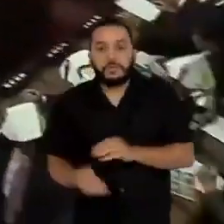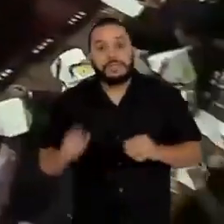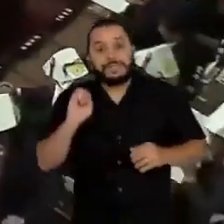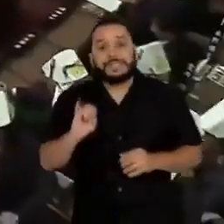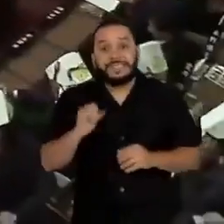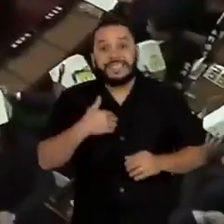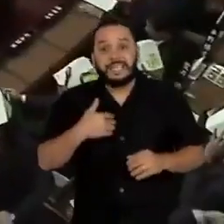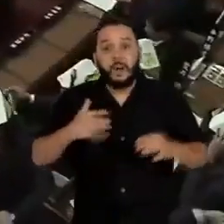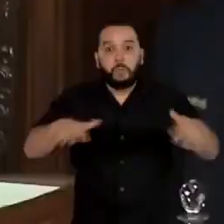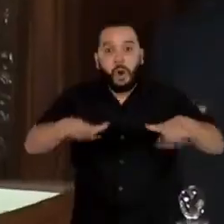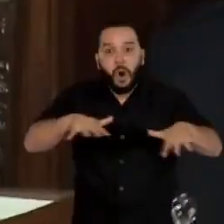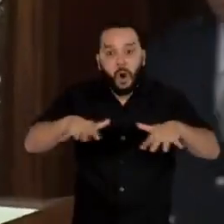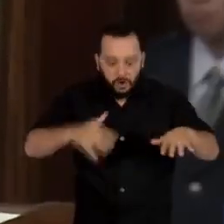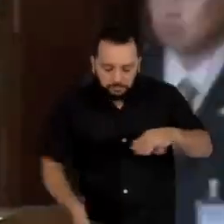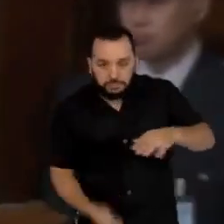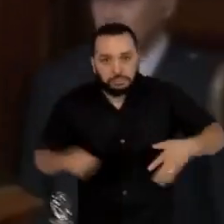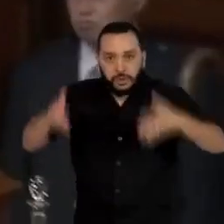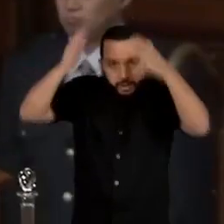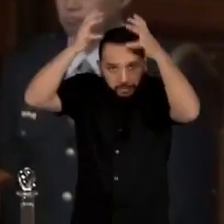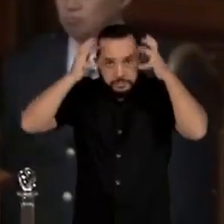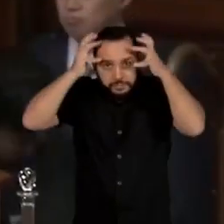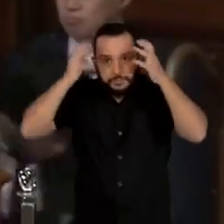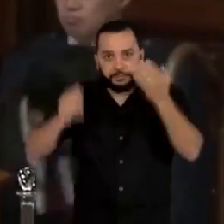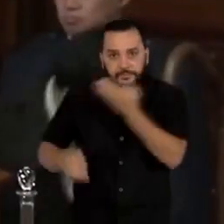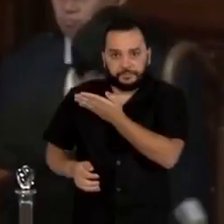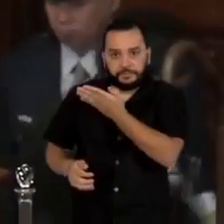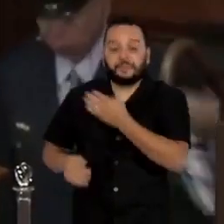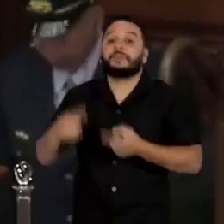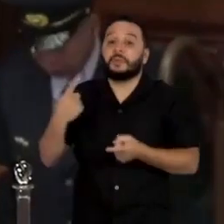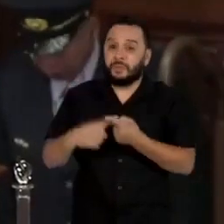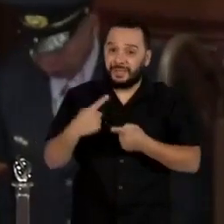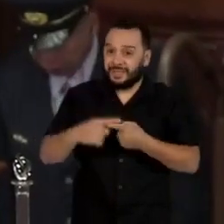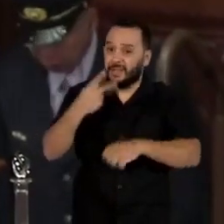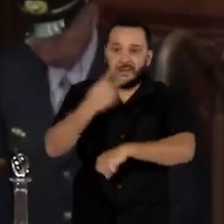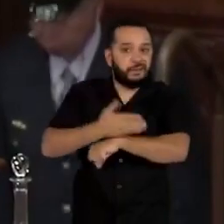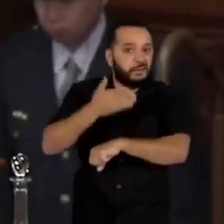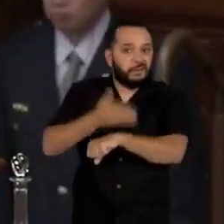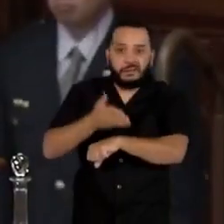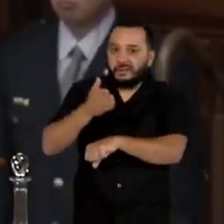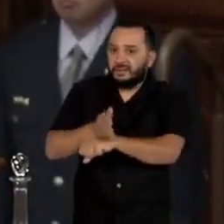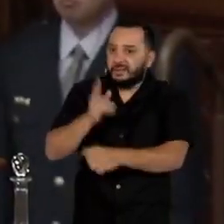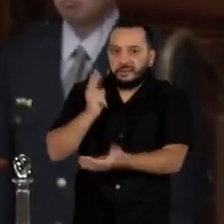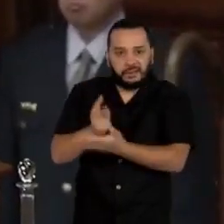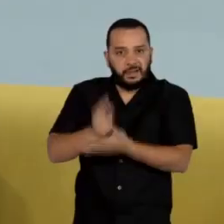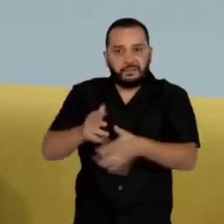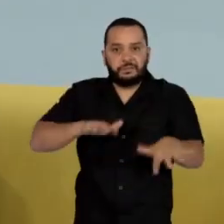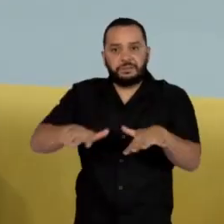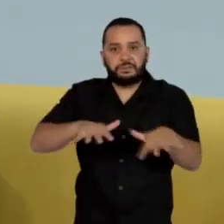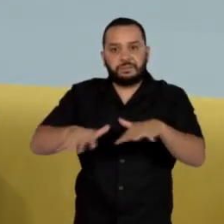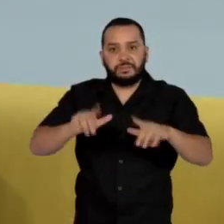se proteger em caso de emergência, já que os terremotos são frequentes no Japão.